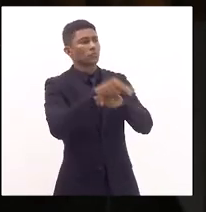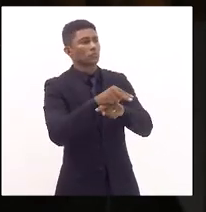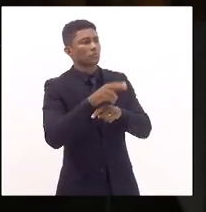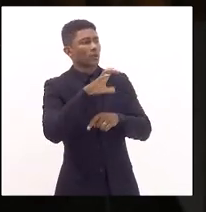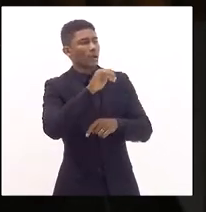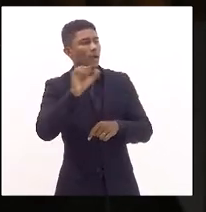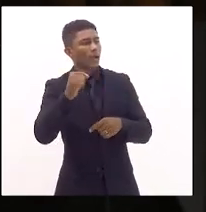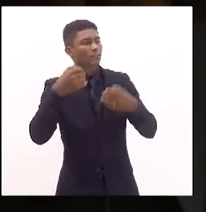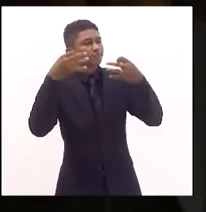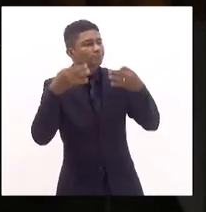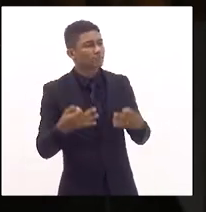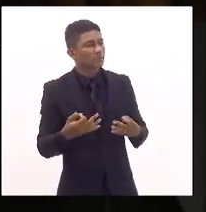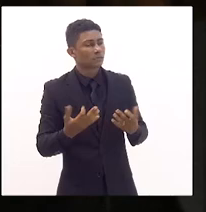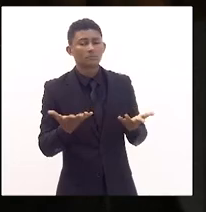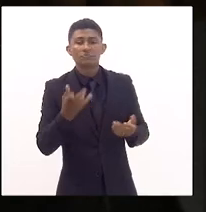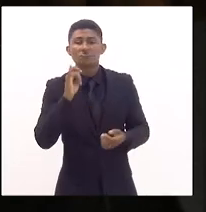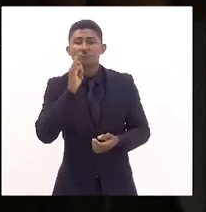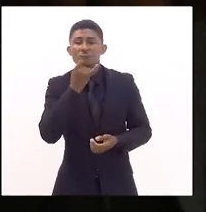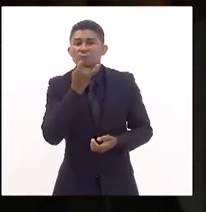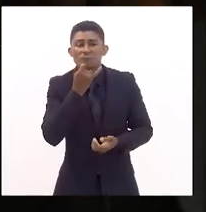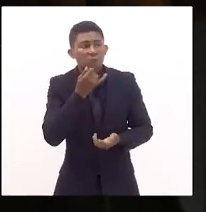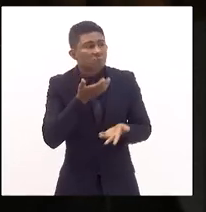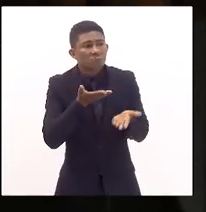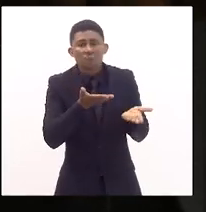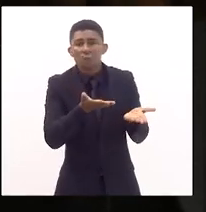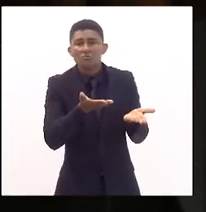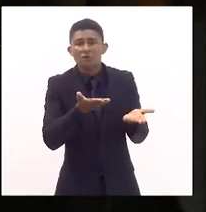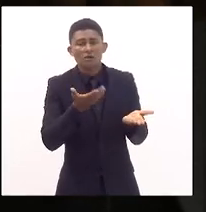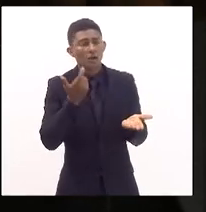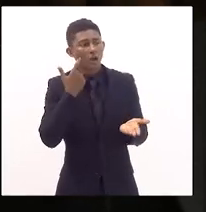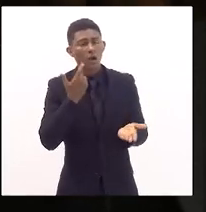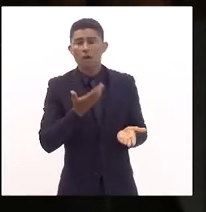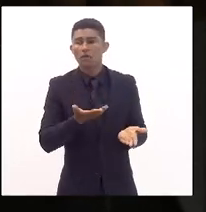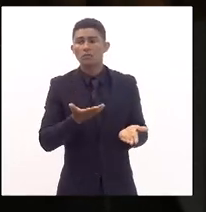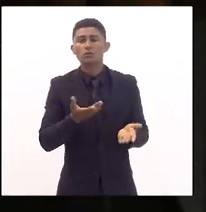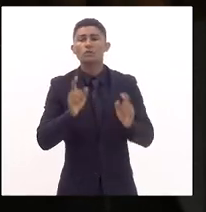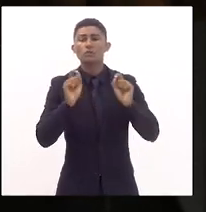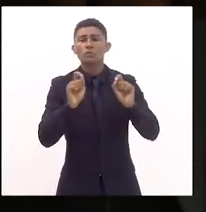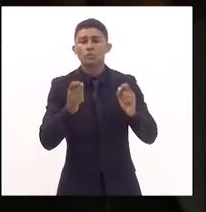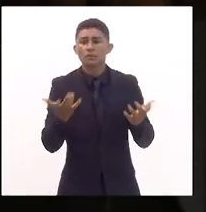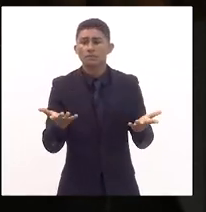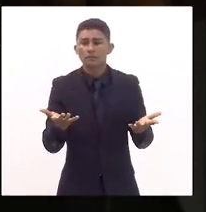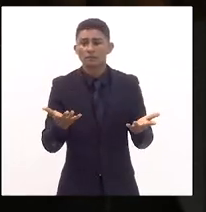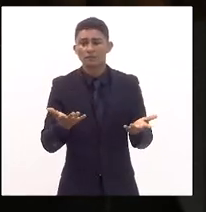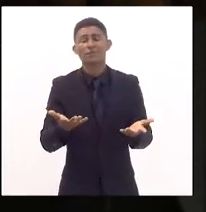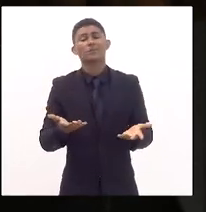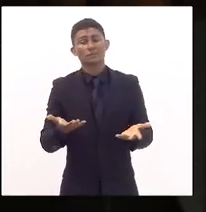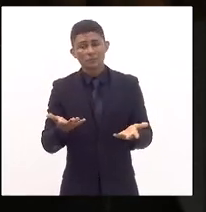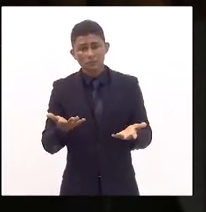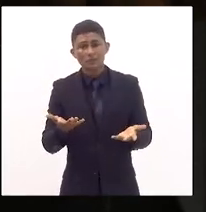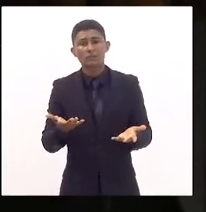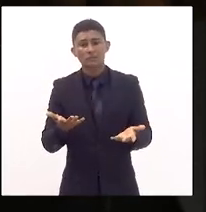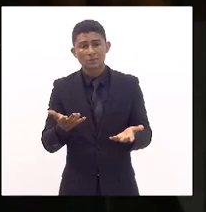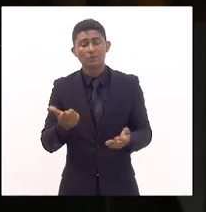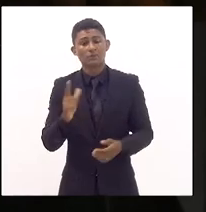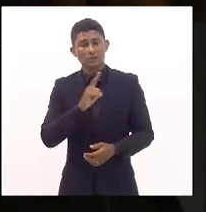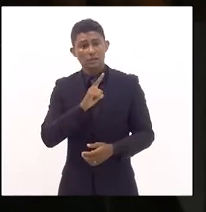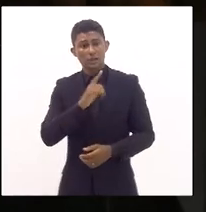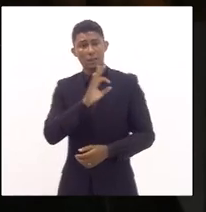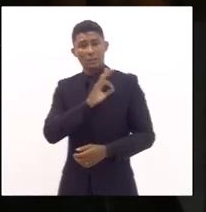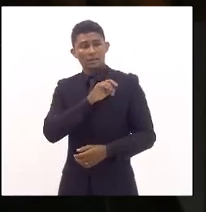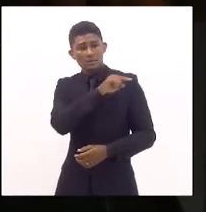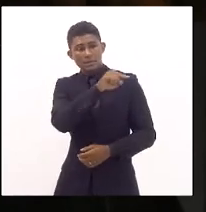CAIS. E, infelizmente, nós nos deparamos com essa quantidade significativa de